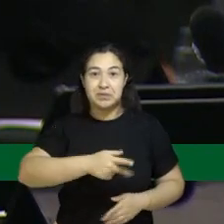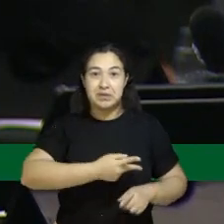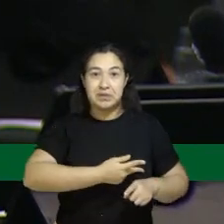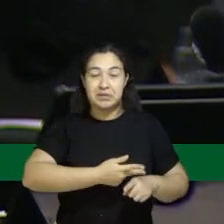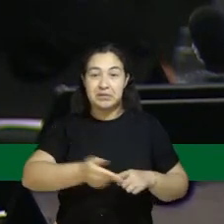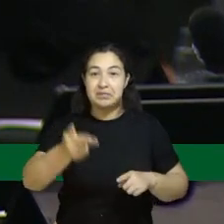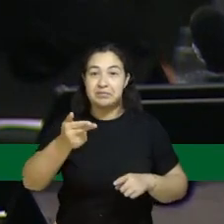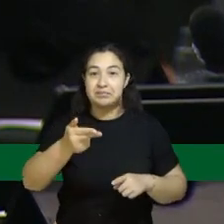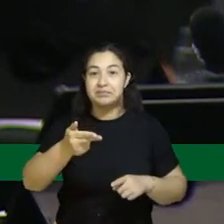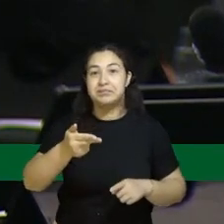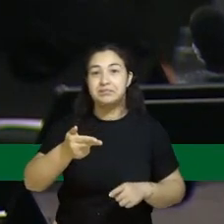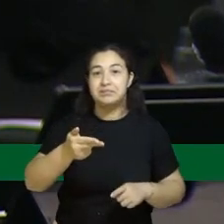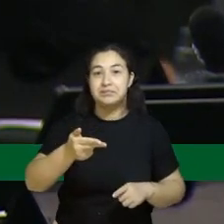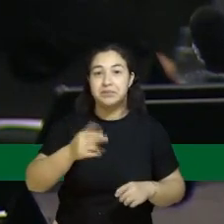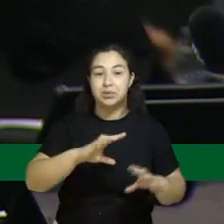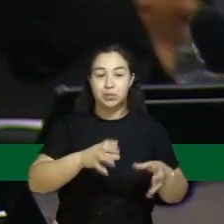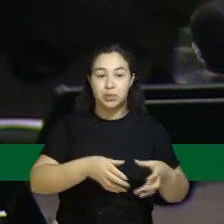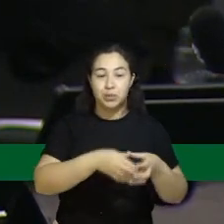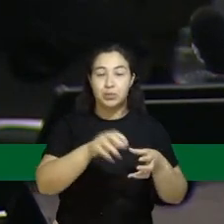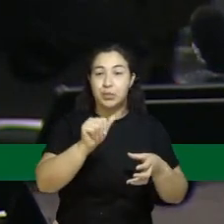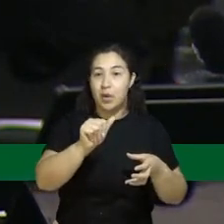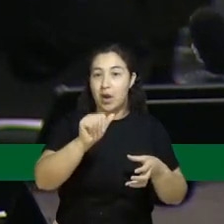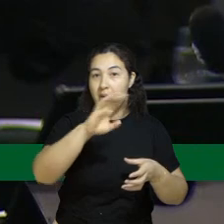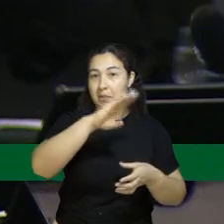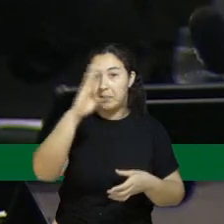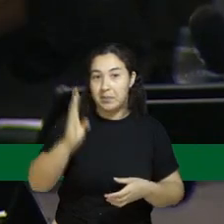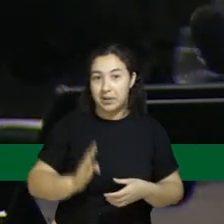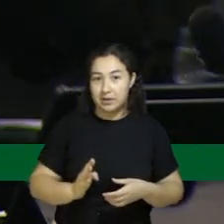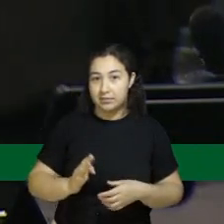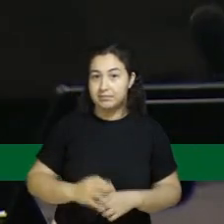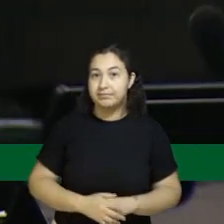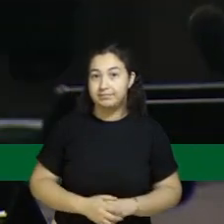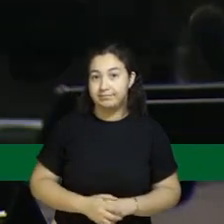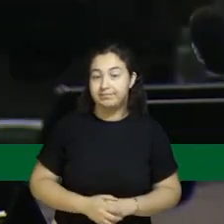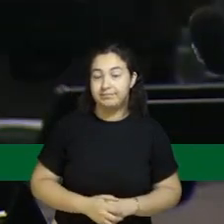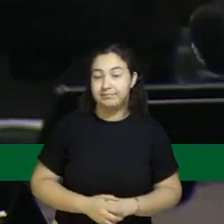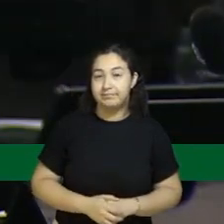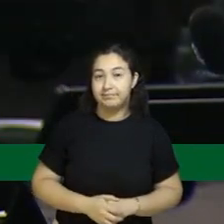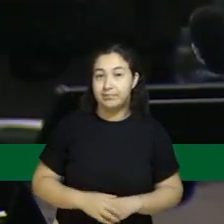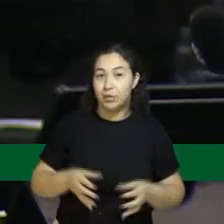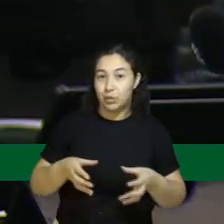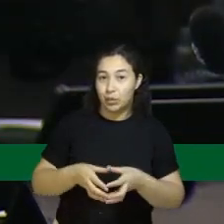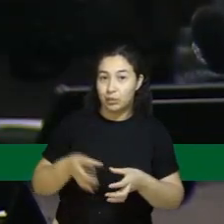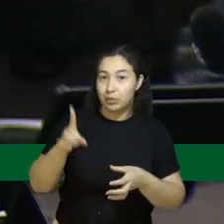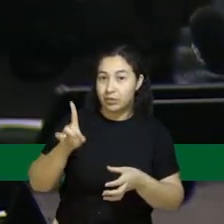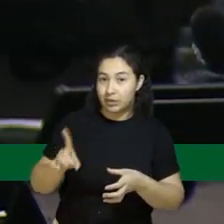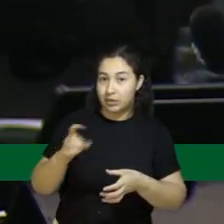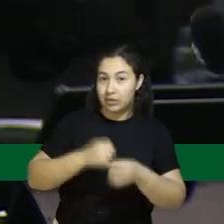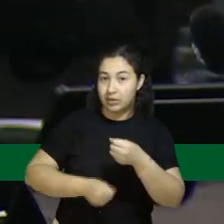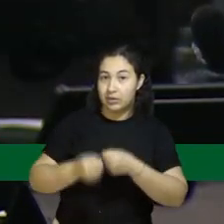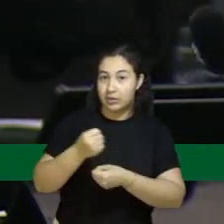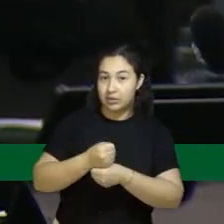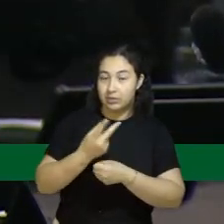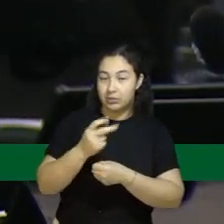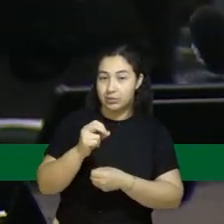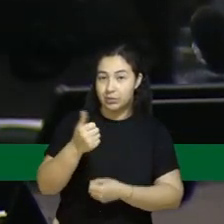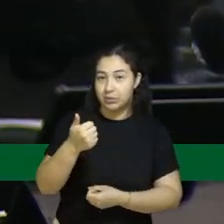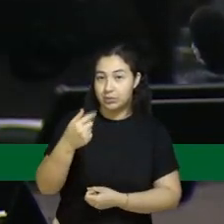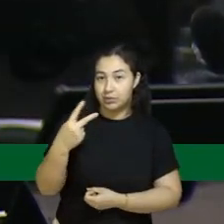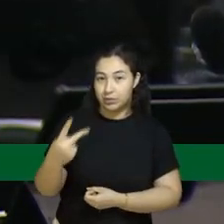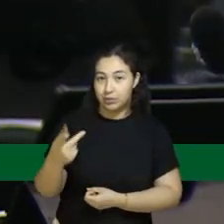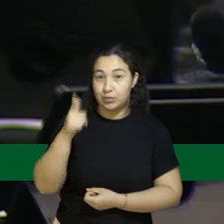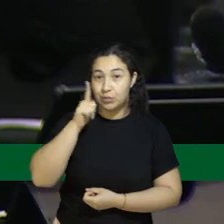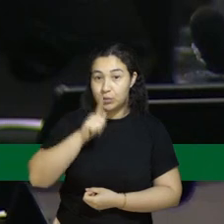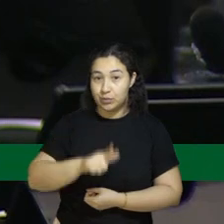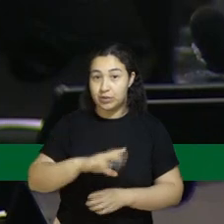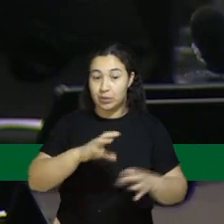meteórica até a Série A do Brasileirão, disputada a Série D em 2012, chegou a Série C